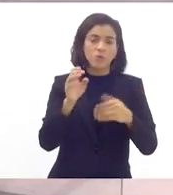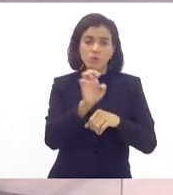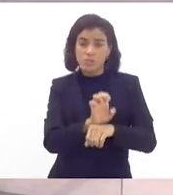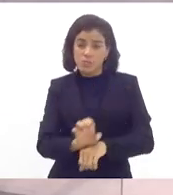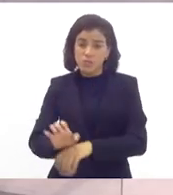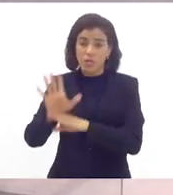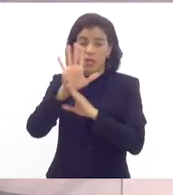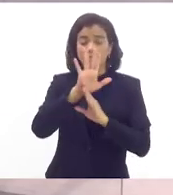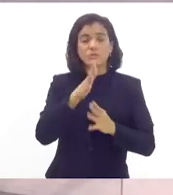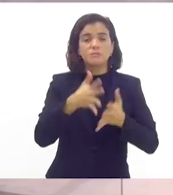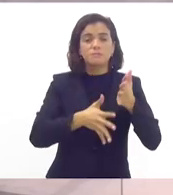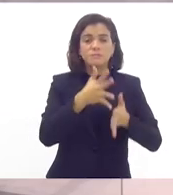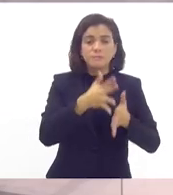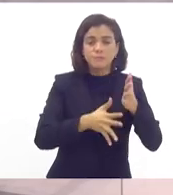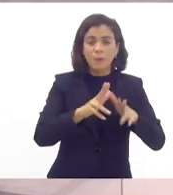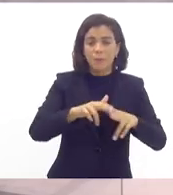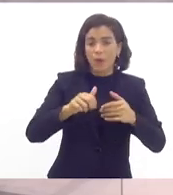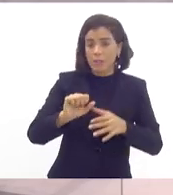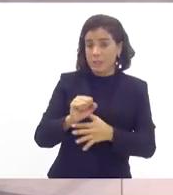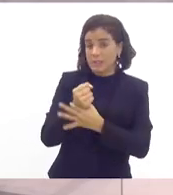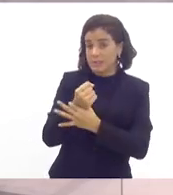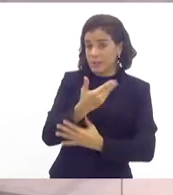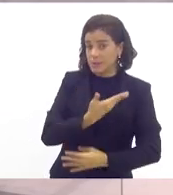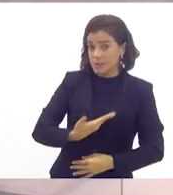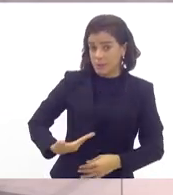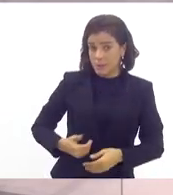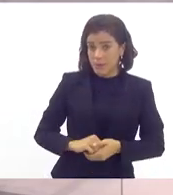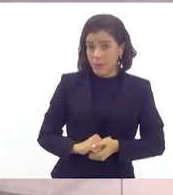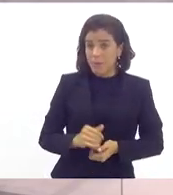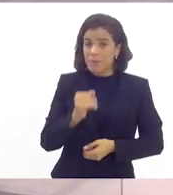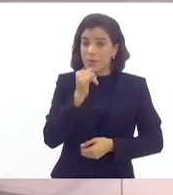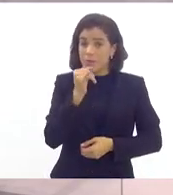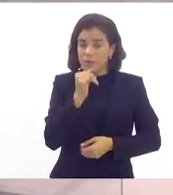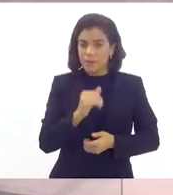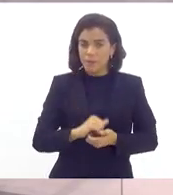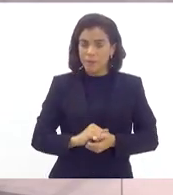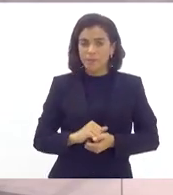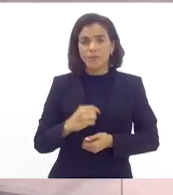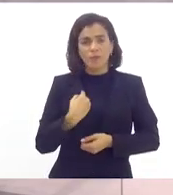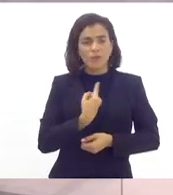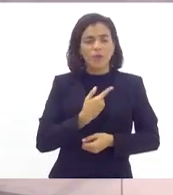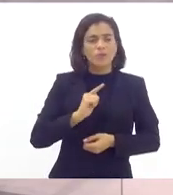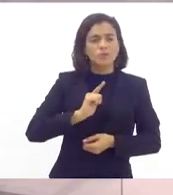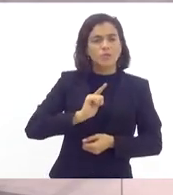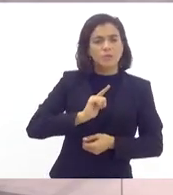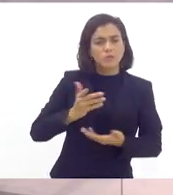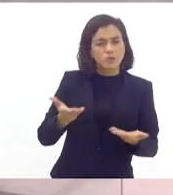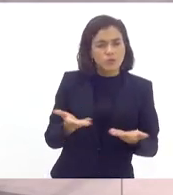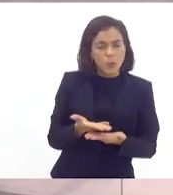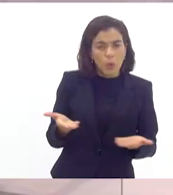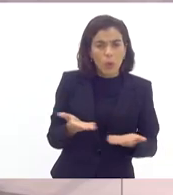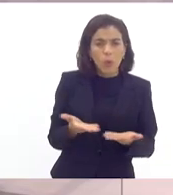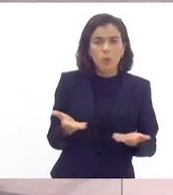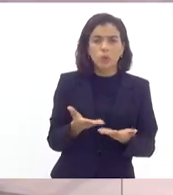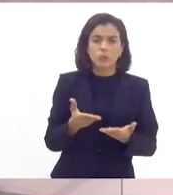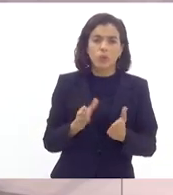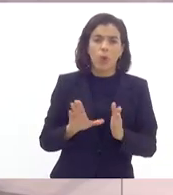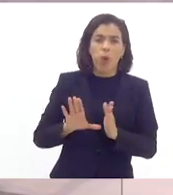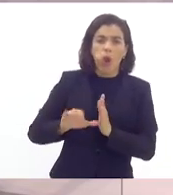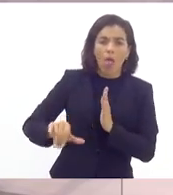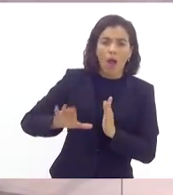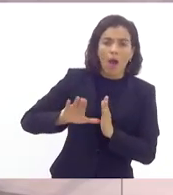estados que estão sendo prejudicados com a segurança pública? Por exemplo, nós temos aí hoje roubo de